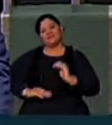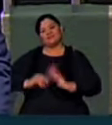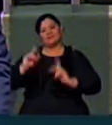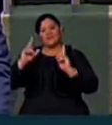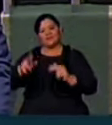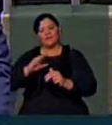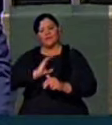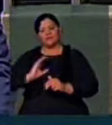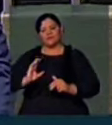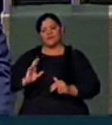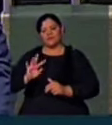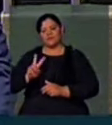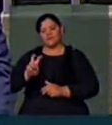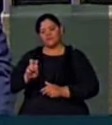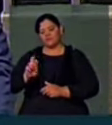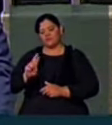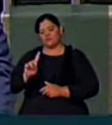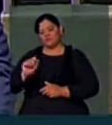Dilma Rousseff.